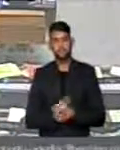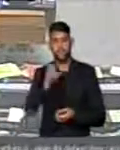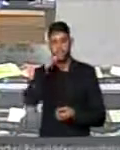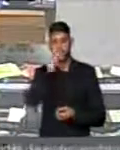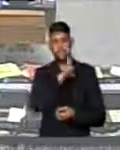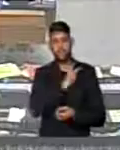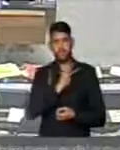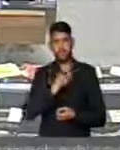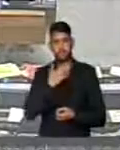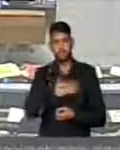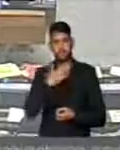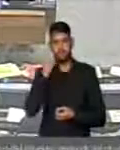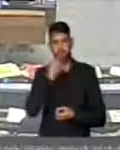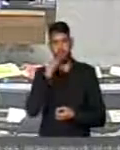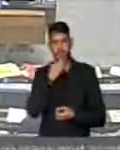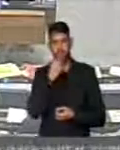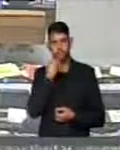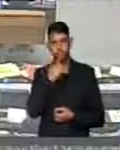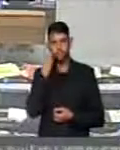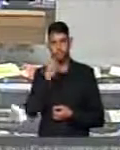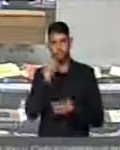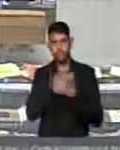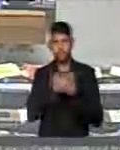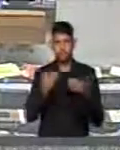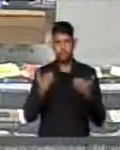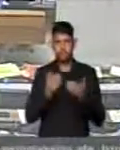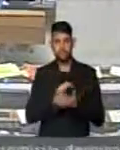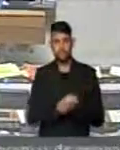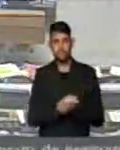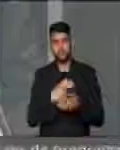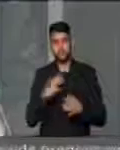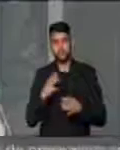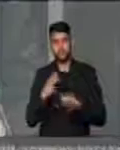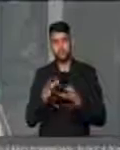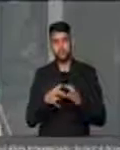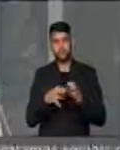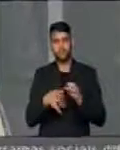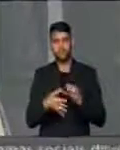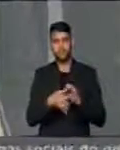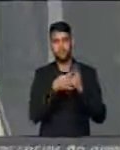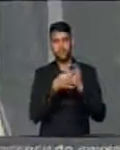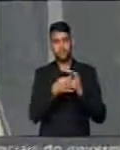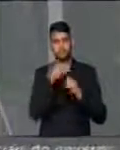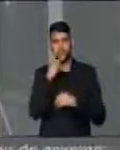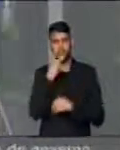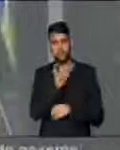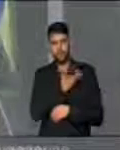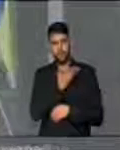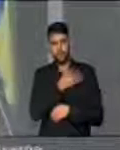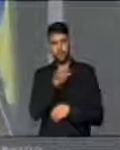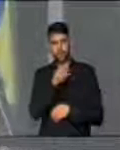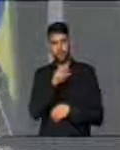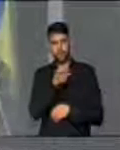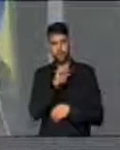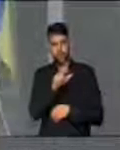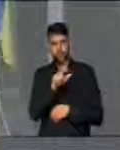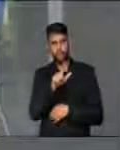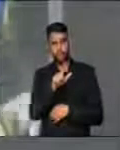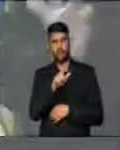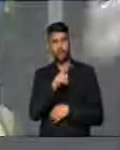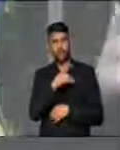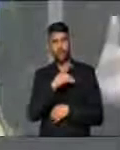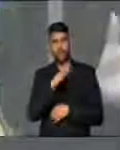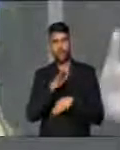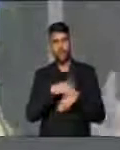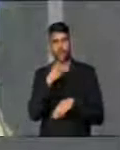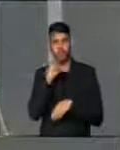Senhor presidente, nobres deputadas, deputados, somando a palavra do meu querido amigo Tadeu, a